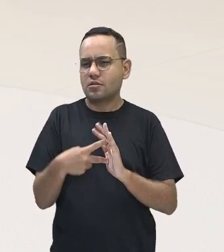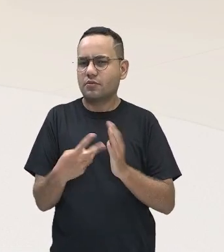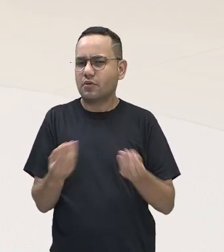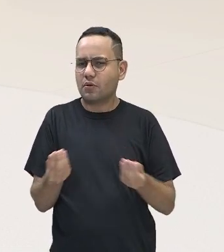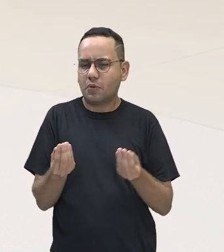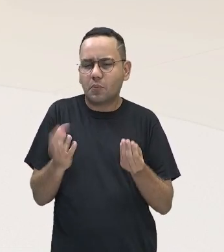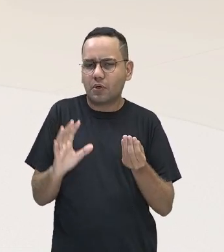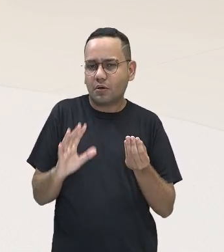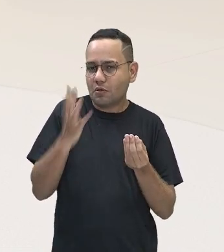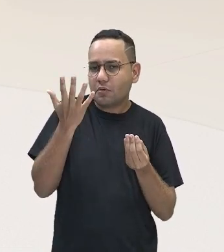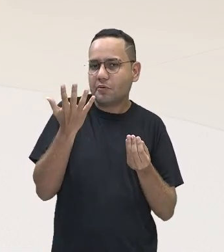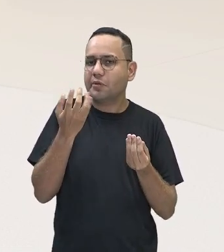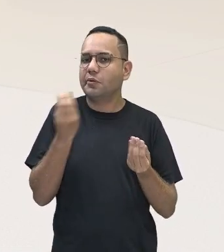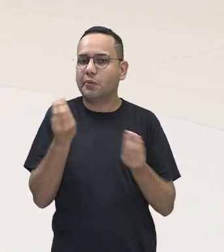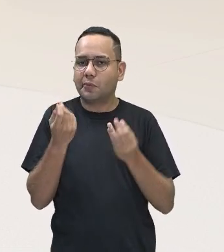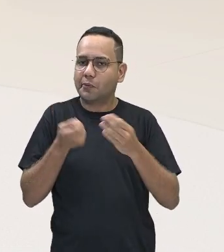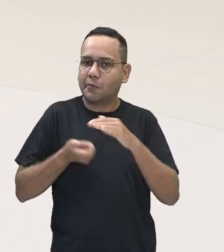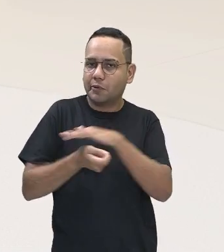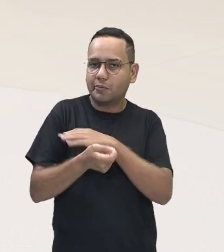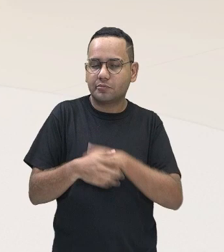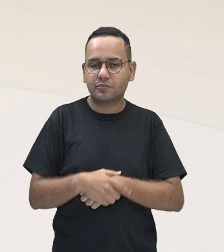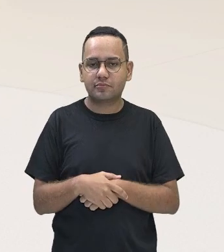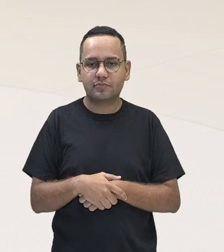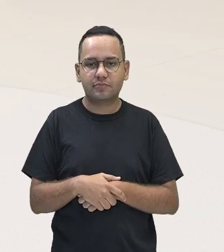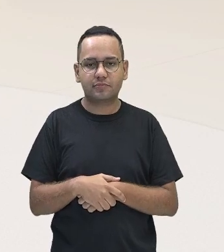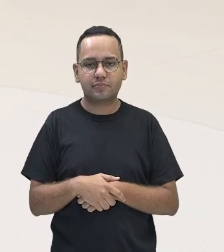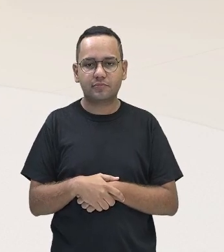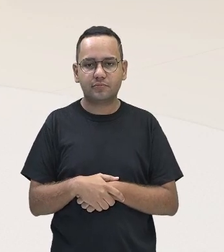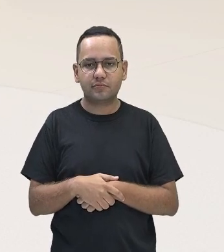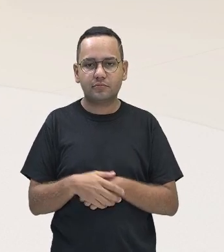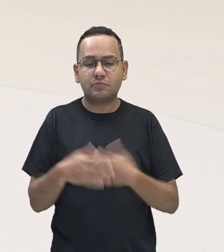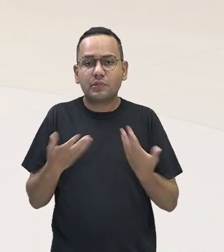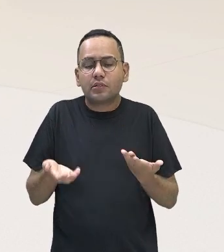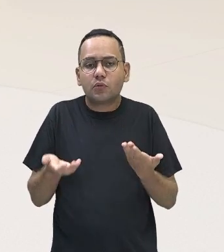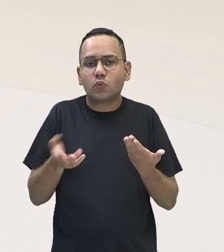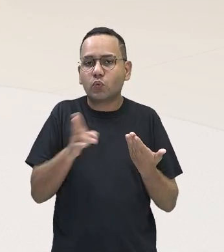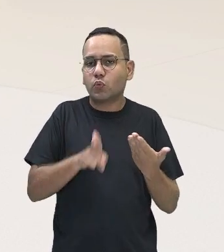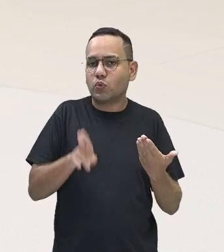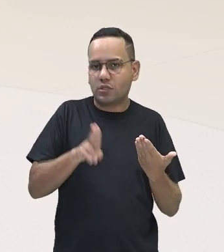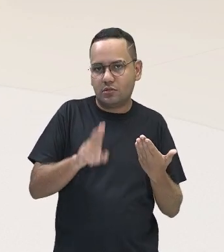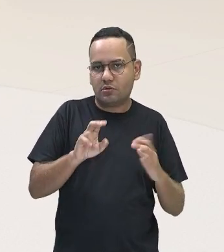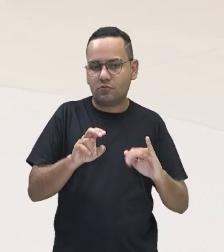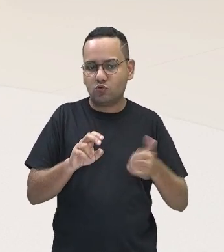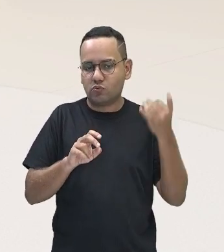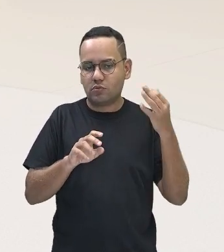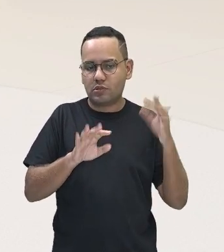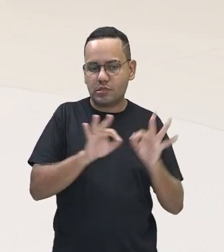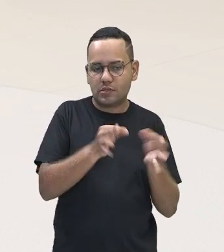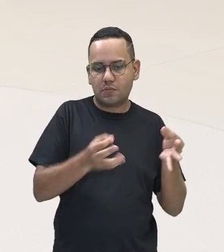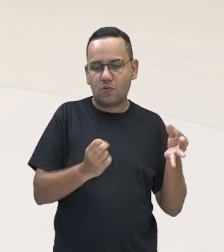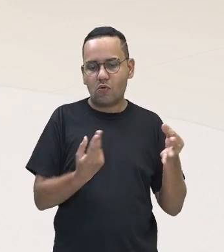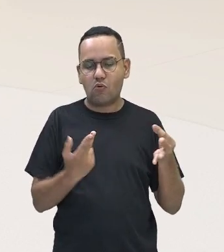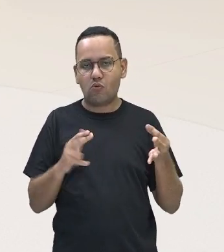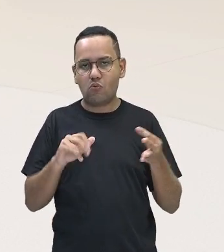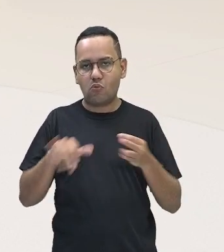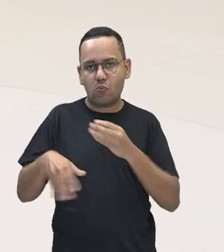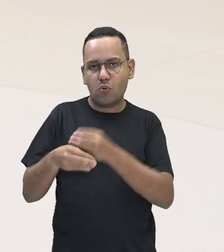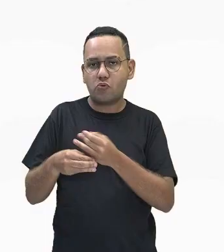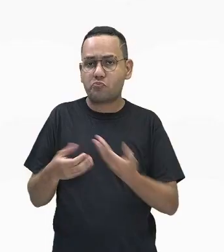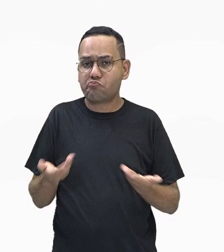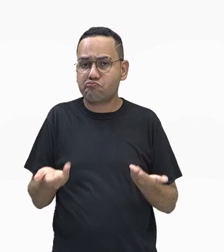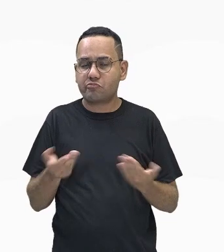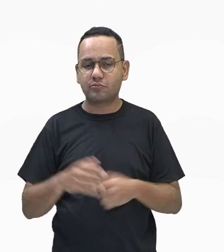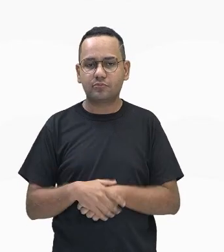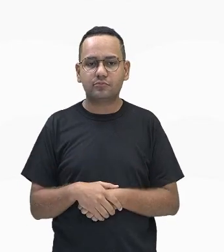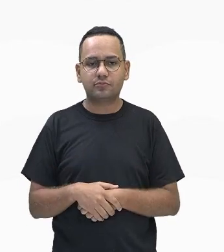né? Onde é que é aplicado e se a gente utiliza juros simples ou juros compostos na nossa vida. Então vamos acompanhar aí os juros